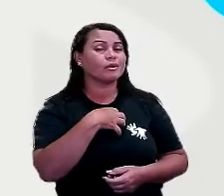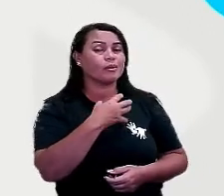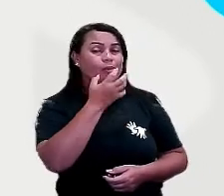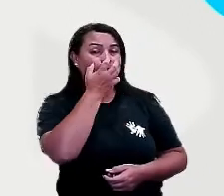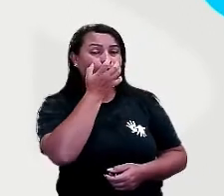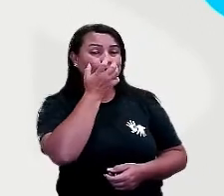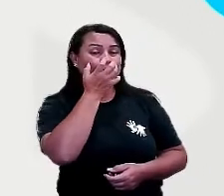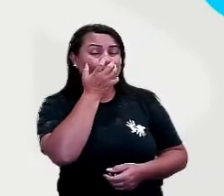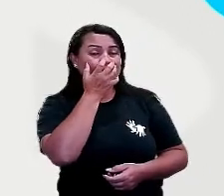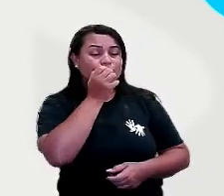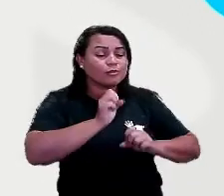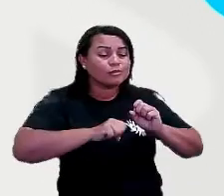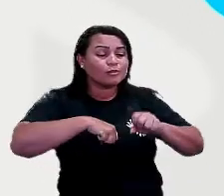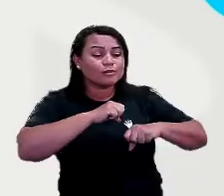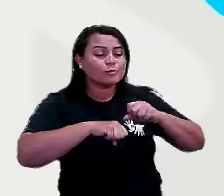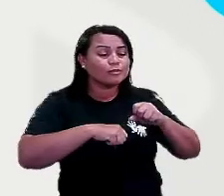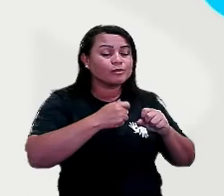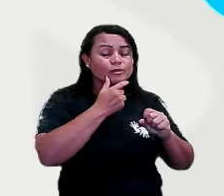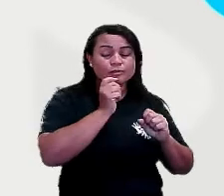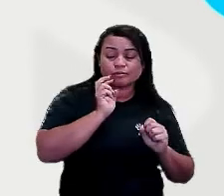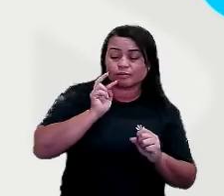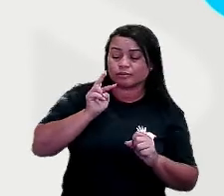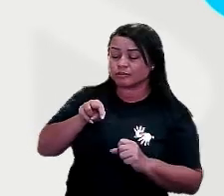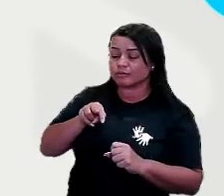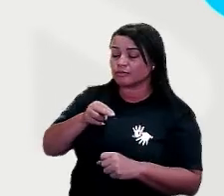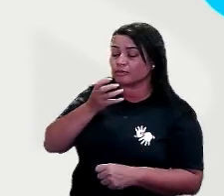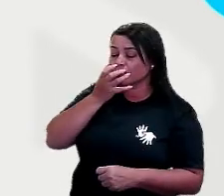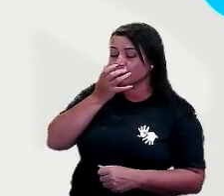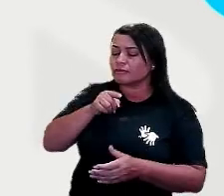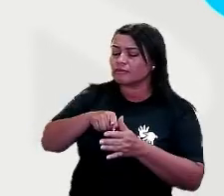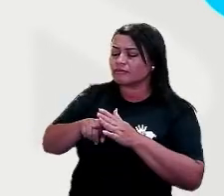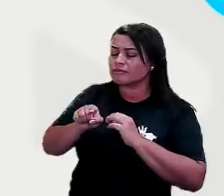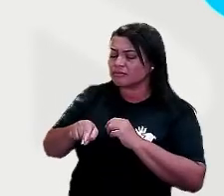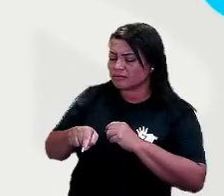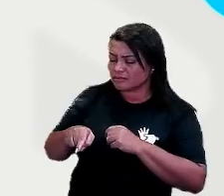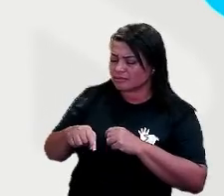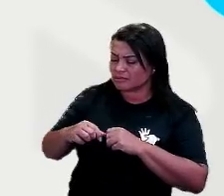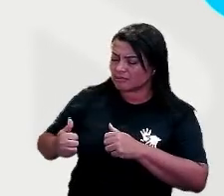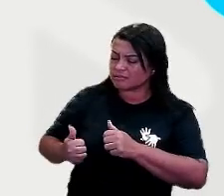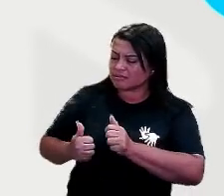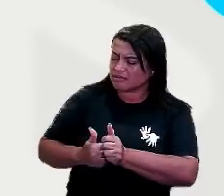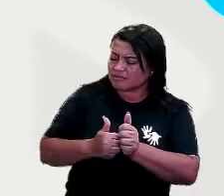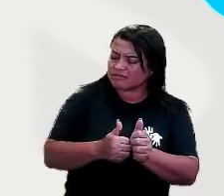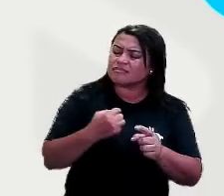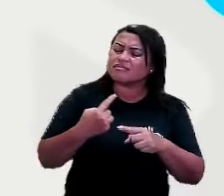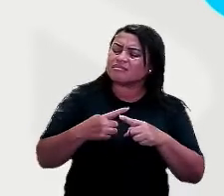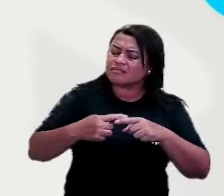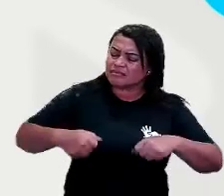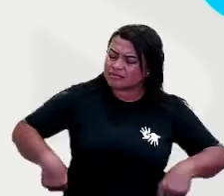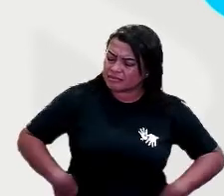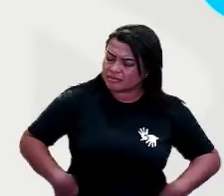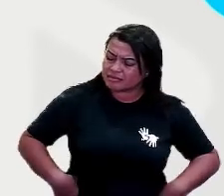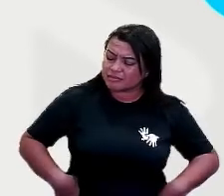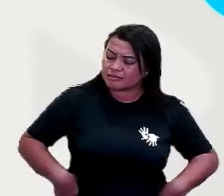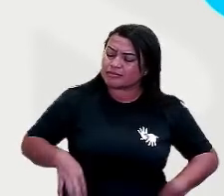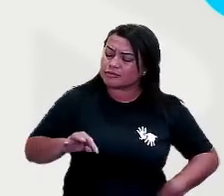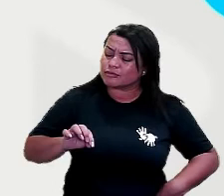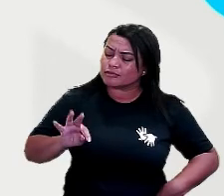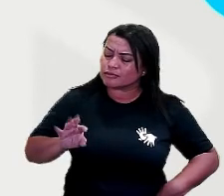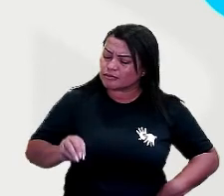vira-lata. Olhou para o animal e perguntou: "Você está me seguindo por quê?" "Hein,